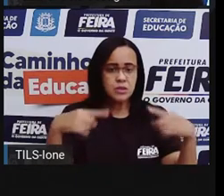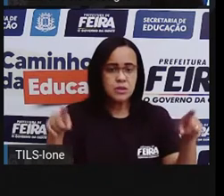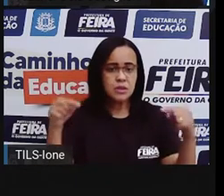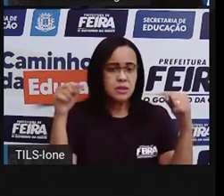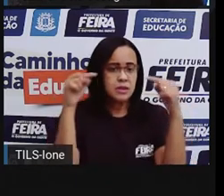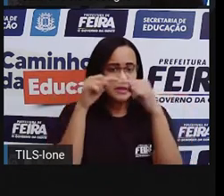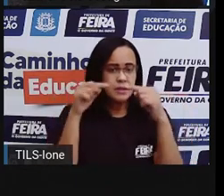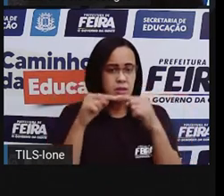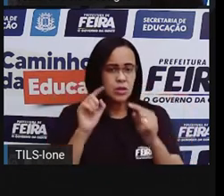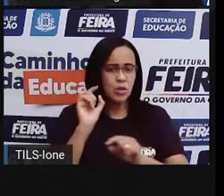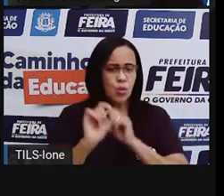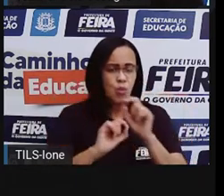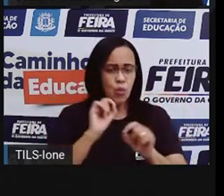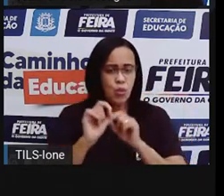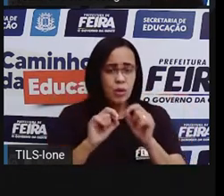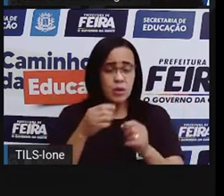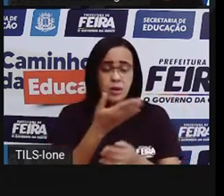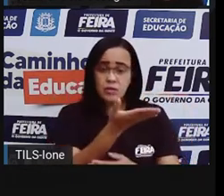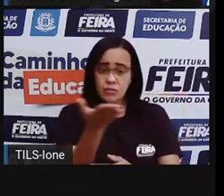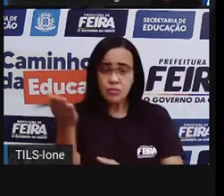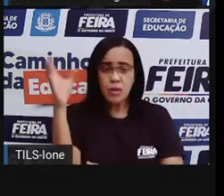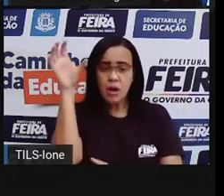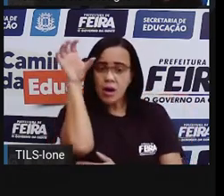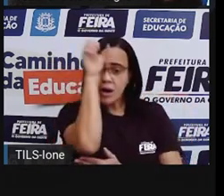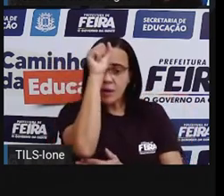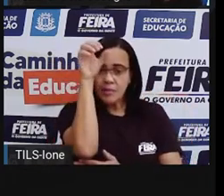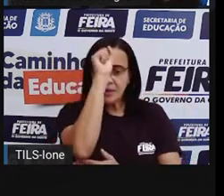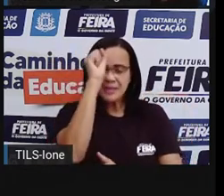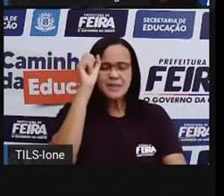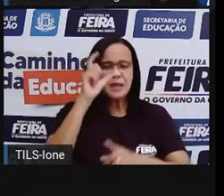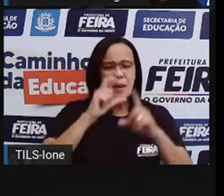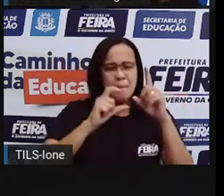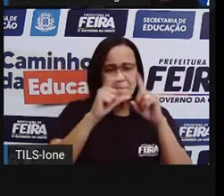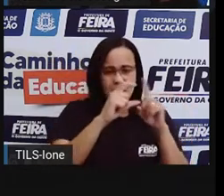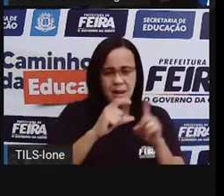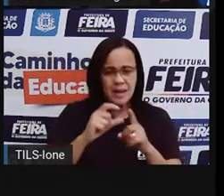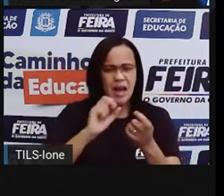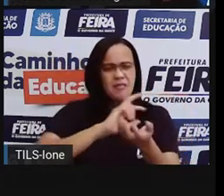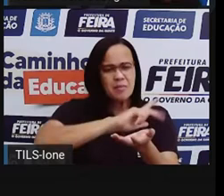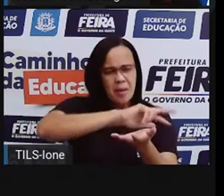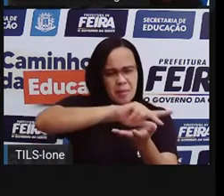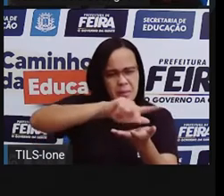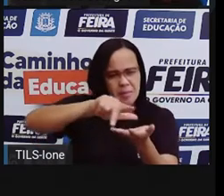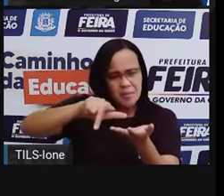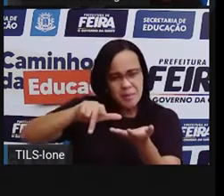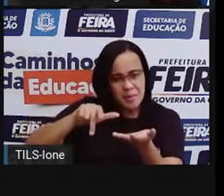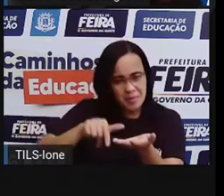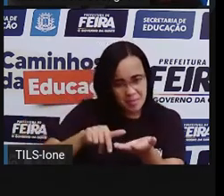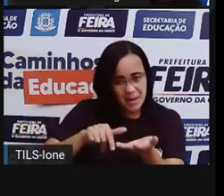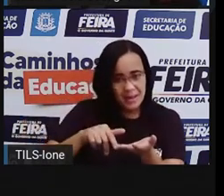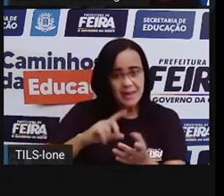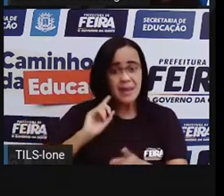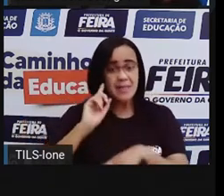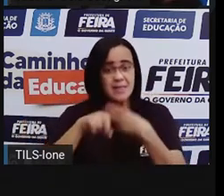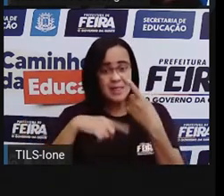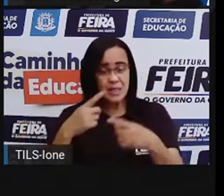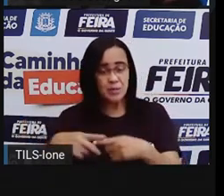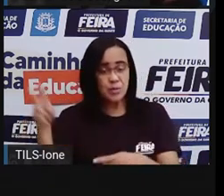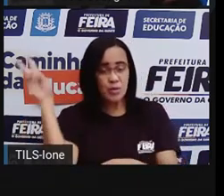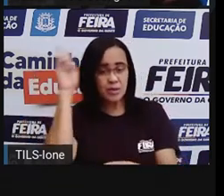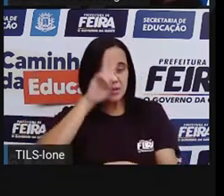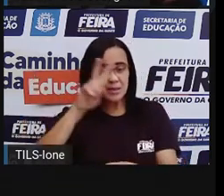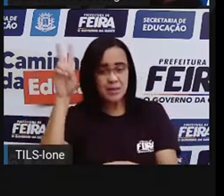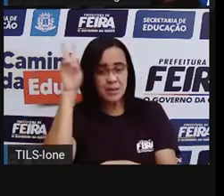musiquinha, vocês vão estar aprendendo outras palavras que não só essas que apresentei. Mas depois a gente vai relembrar